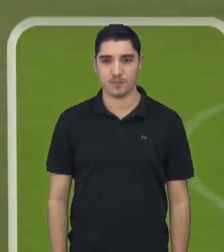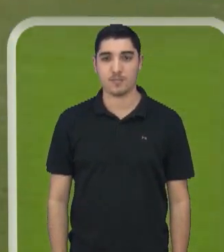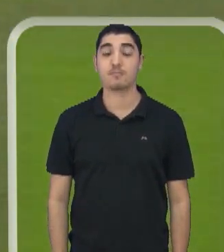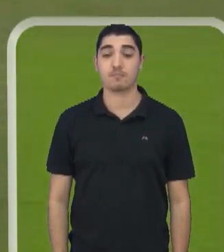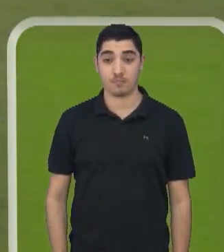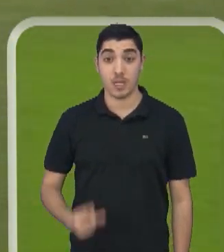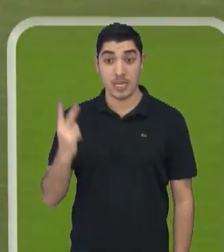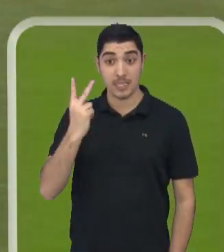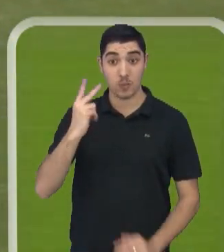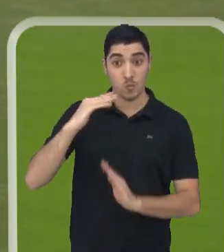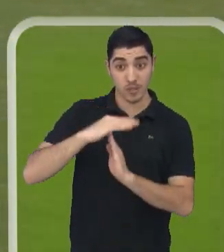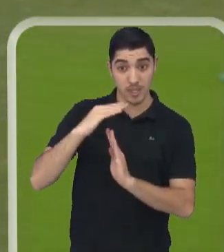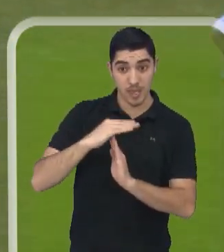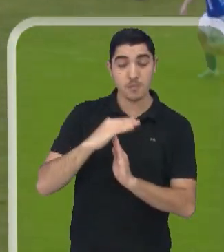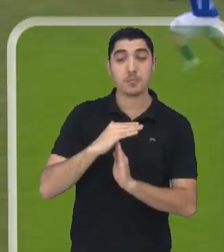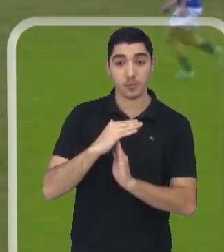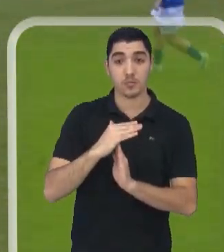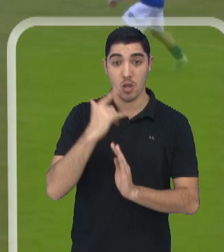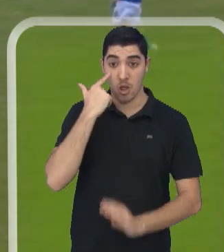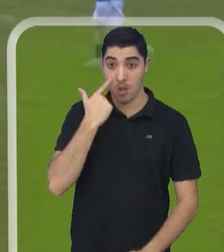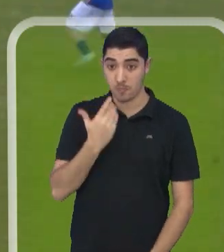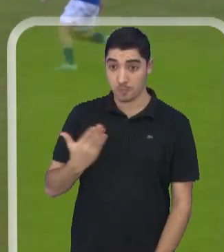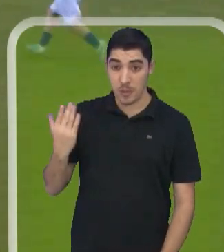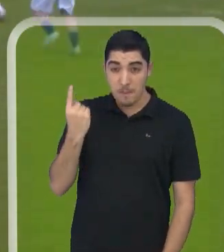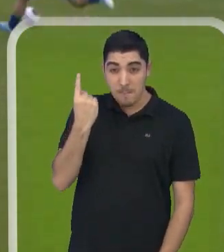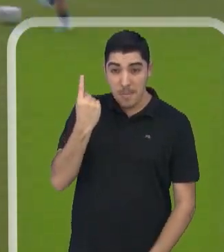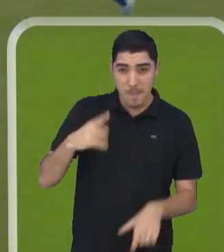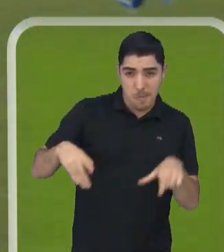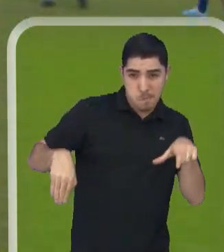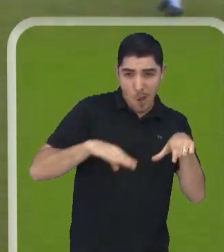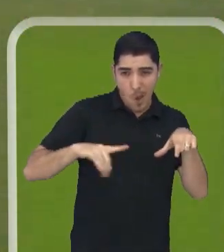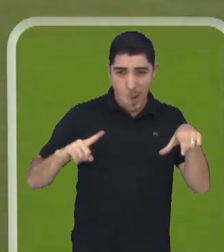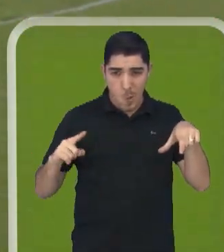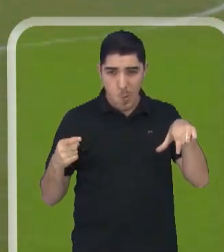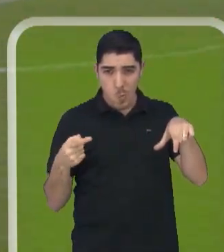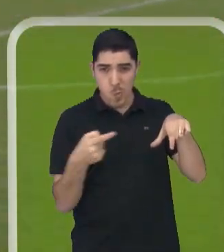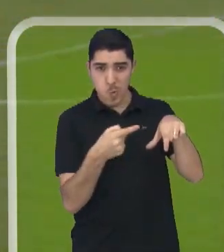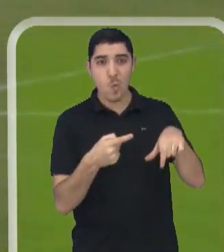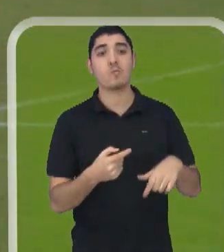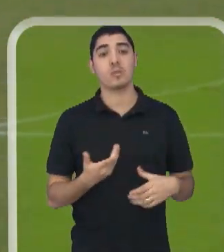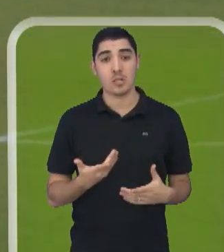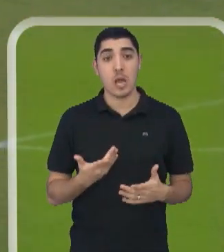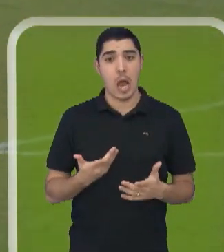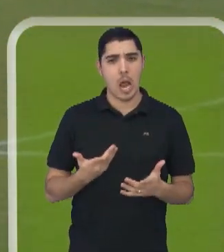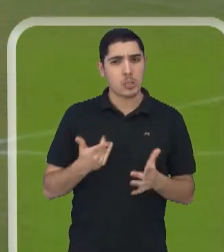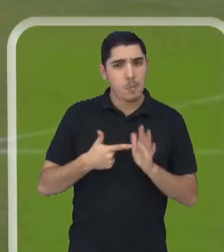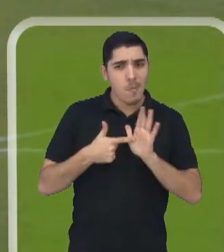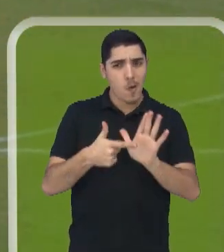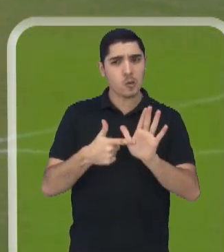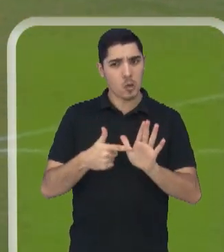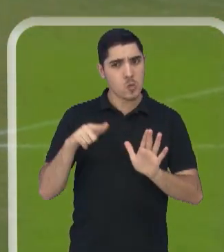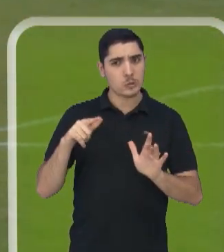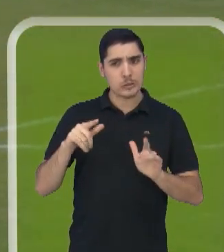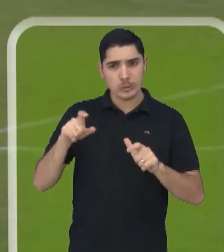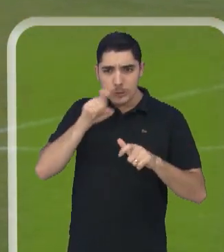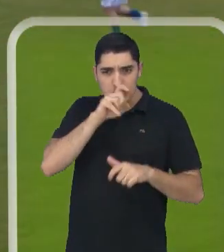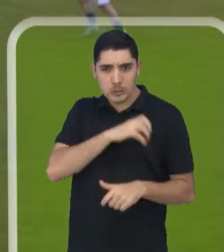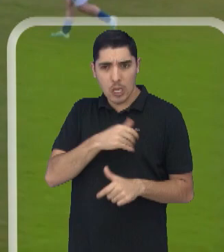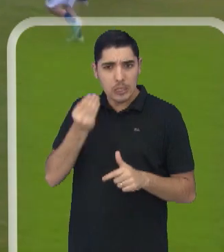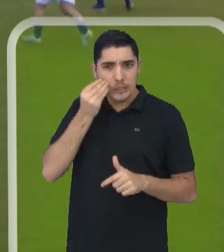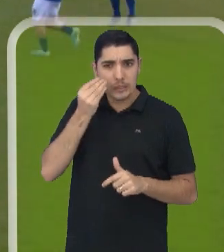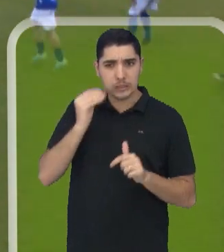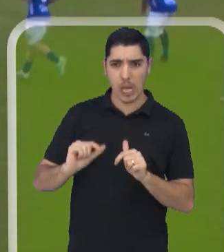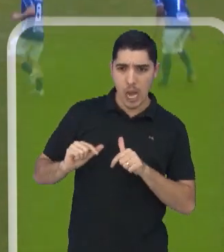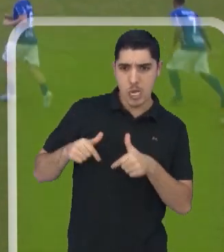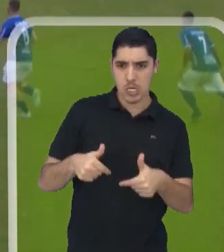Na segunda etapa, este primeiro chute para o gol dado pelo Pedrinho já anunciava o que viria pela frente.